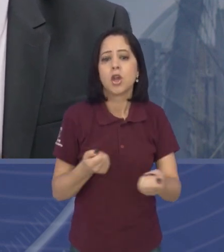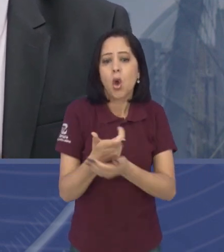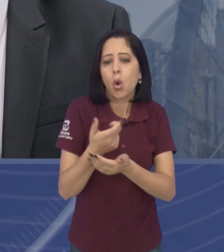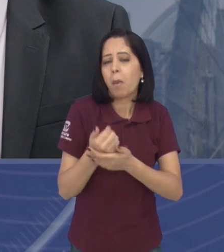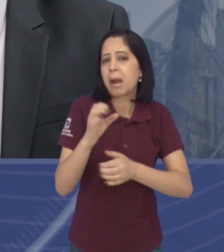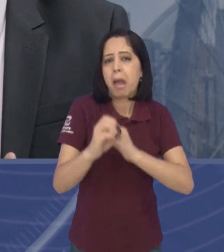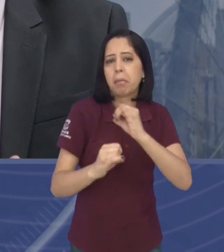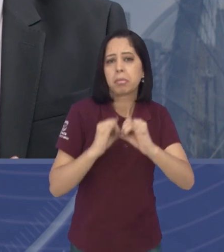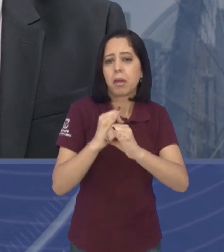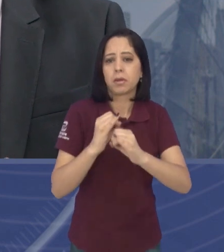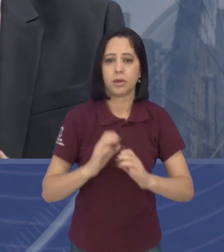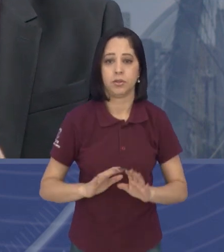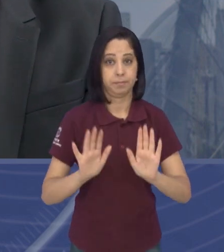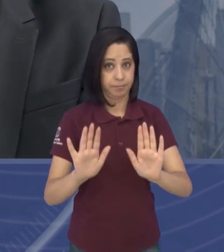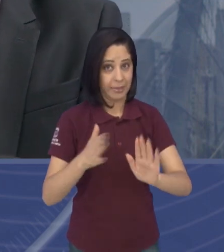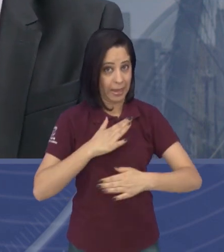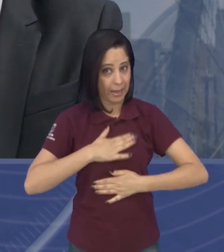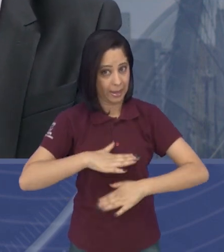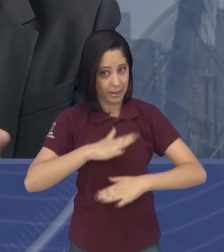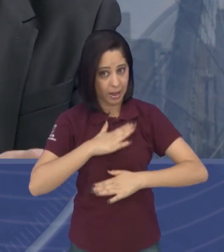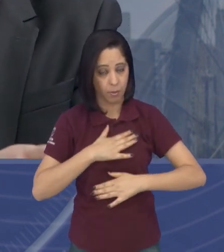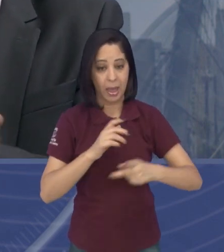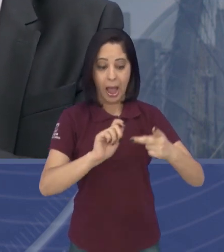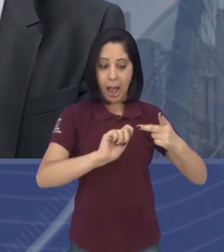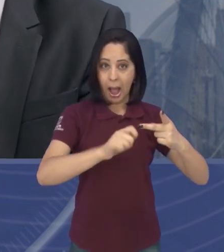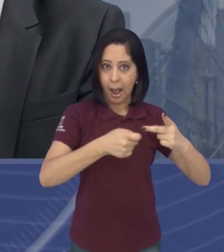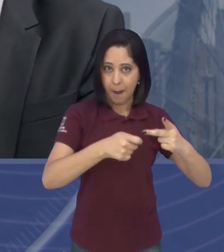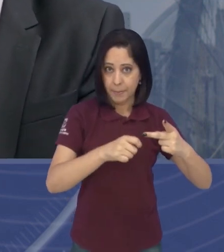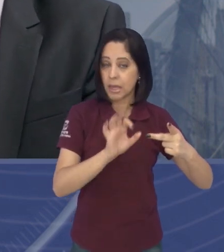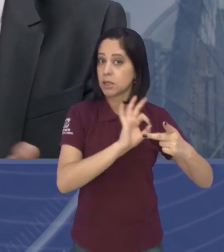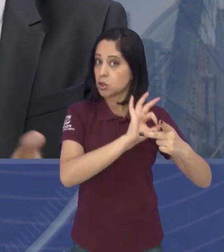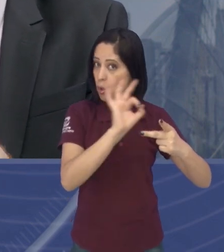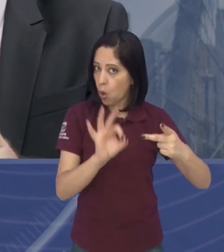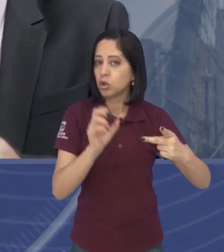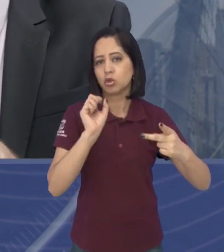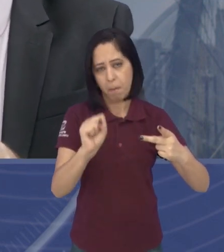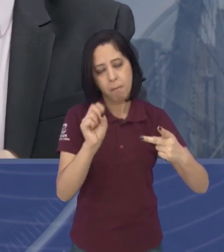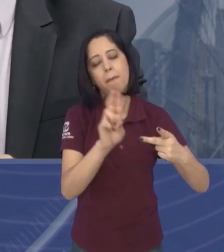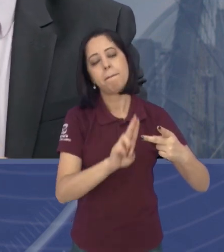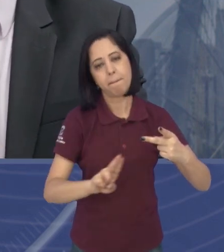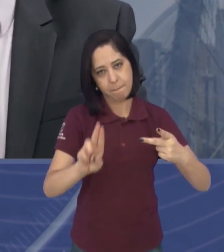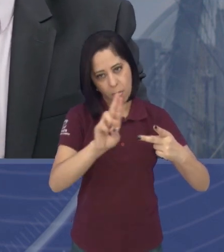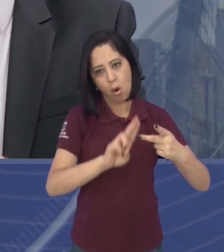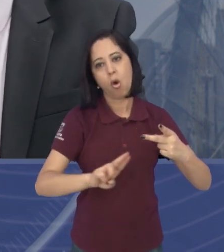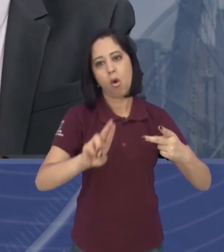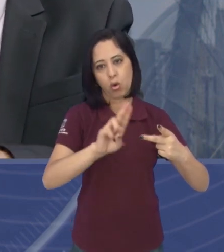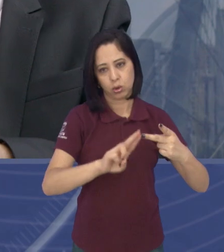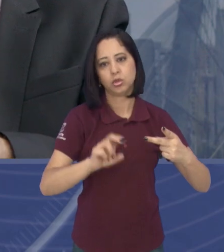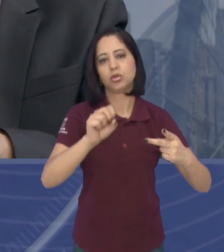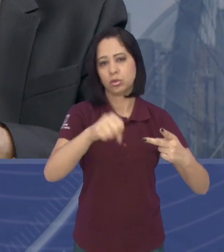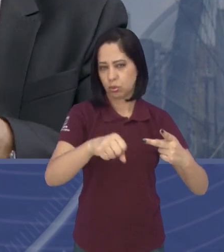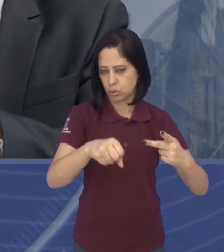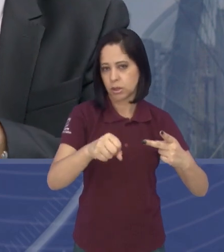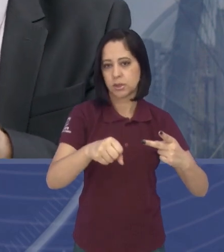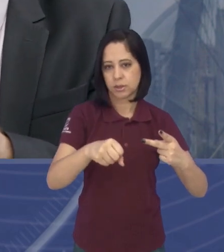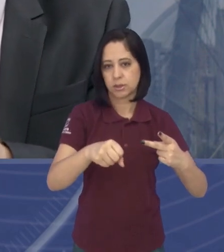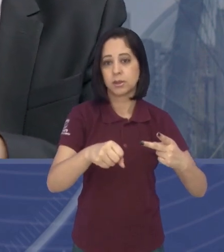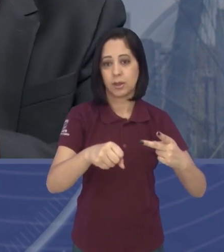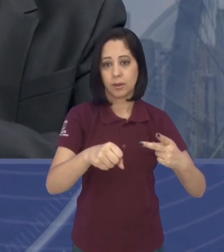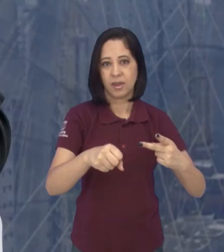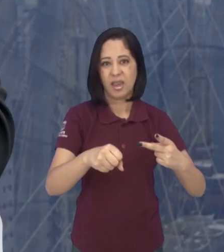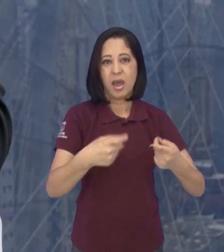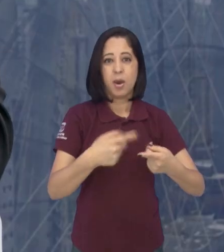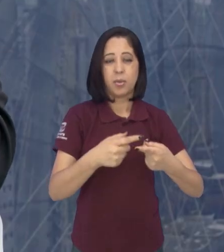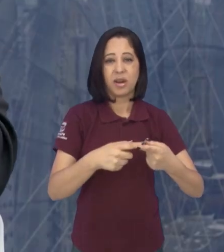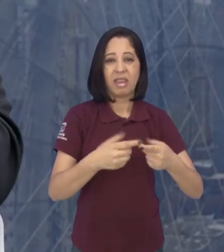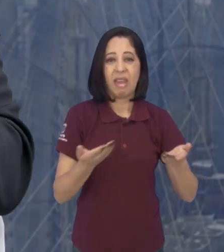online? Não, calma aí. A ferramenta, ela está aí, a gente tem que usar, né? Senão nós passaríamos pelo efeito pêndulo da sociedade. Nós vamos